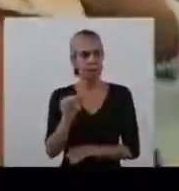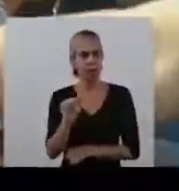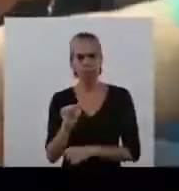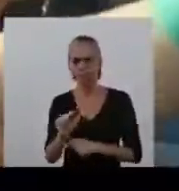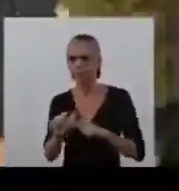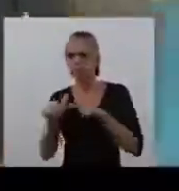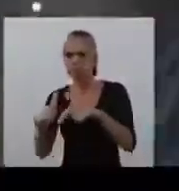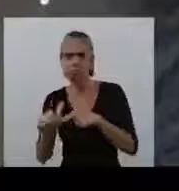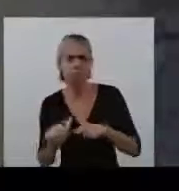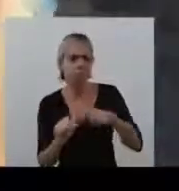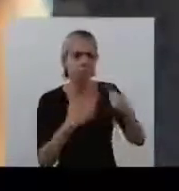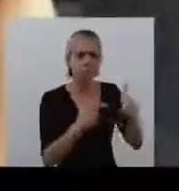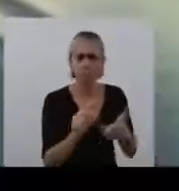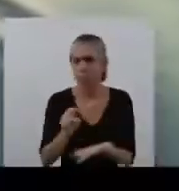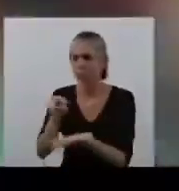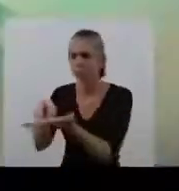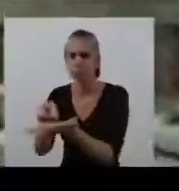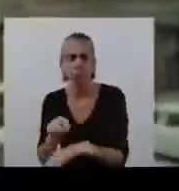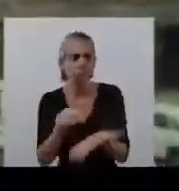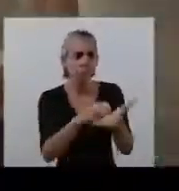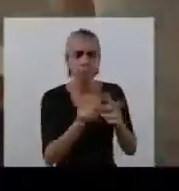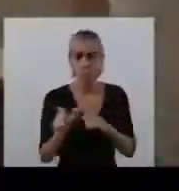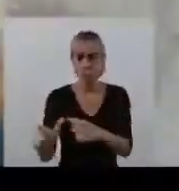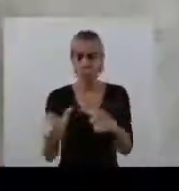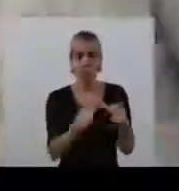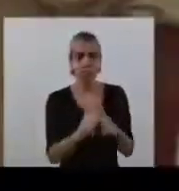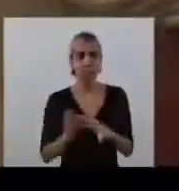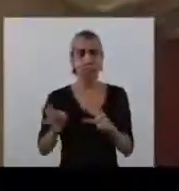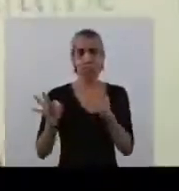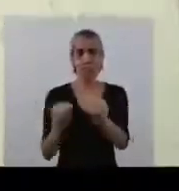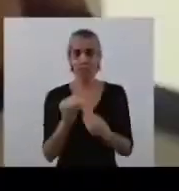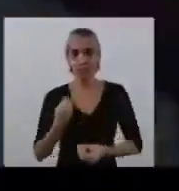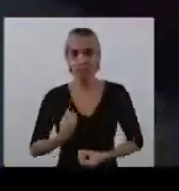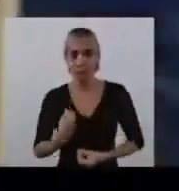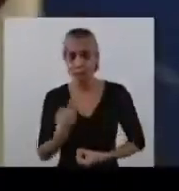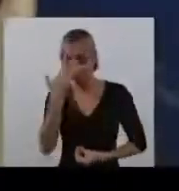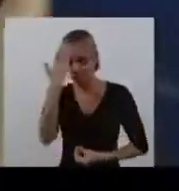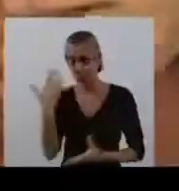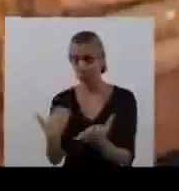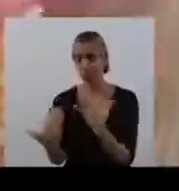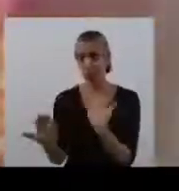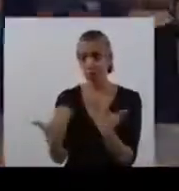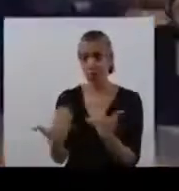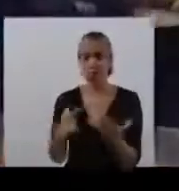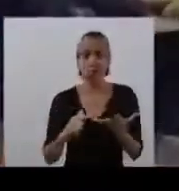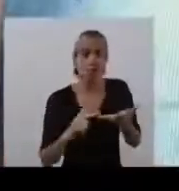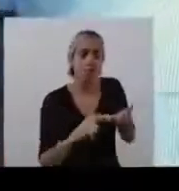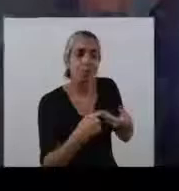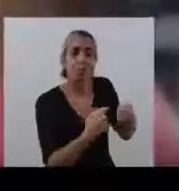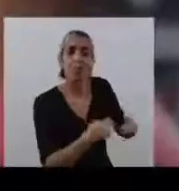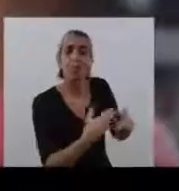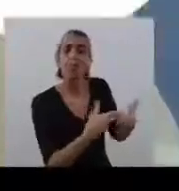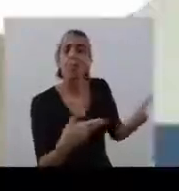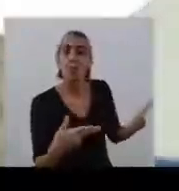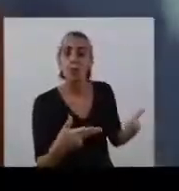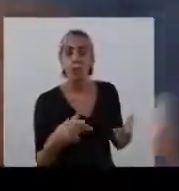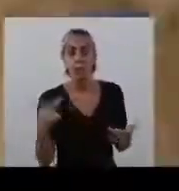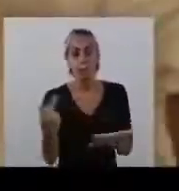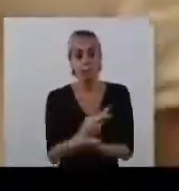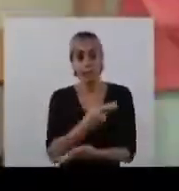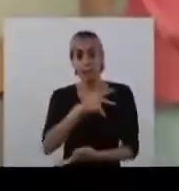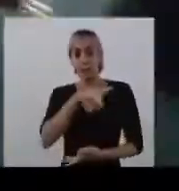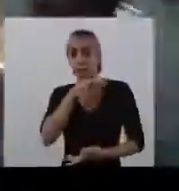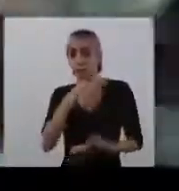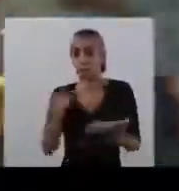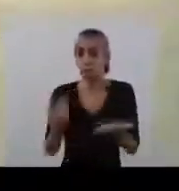porque o Eduardo é correria. Tá aqui, tá ali, tá em toda a cidade, conversando com as pessoas, ouvindo suas necessidades. E quando